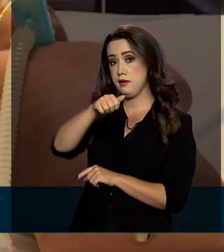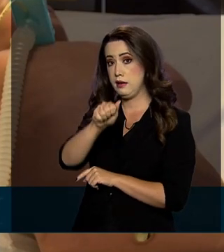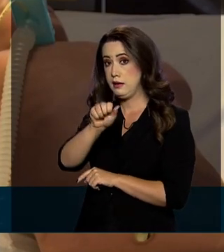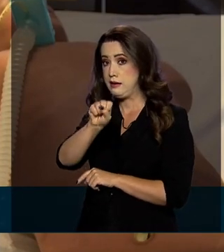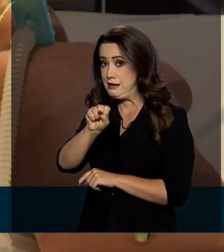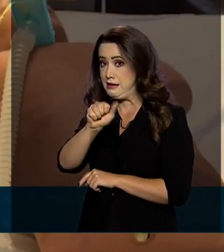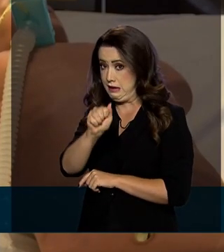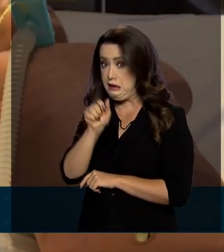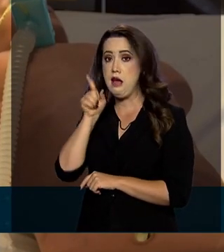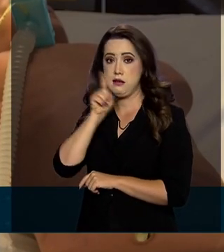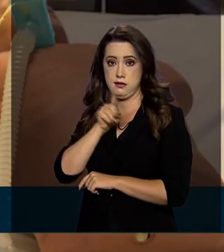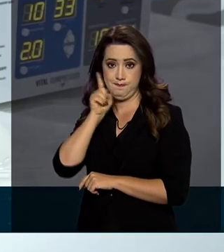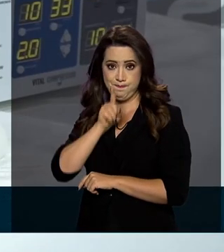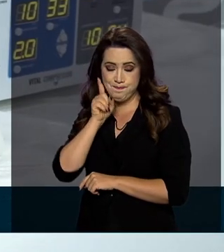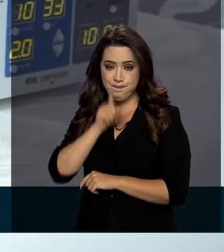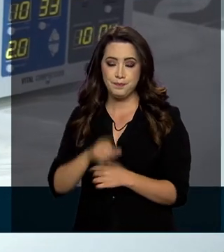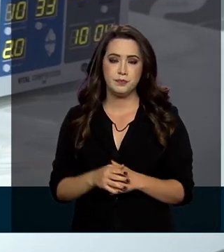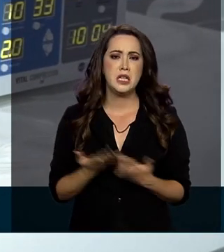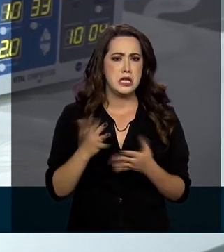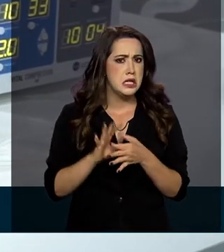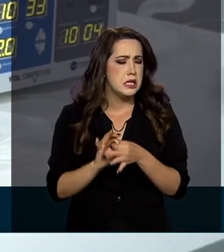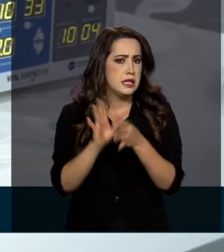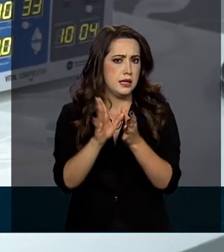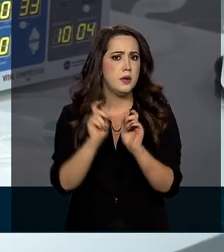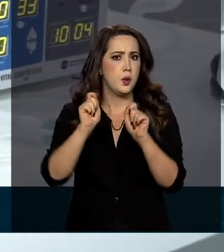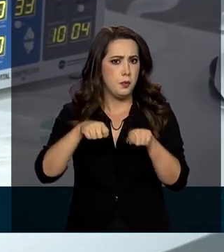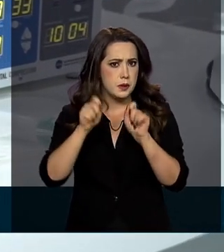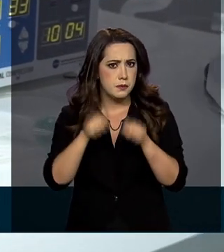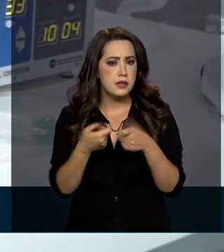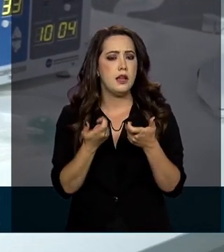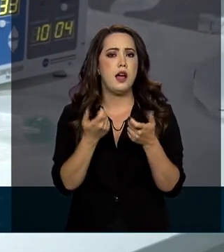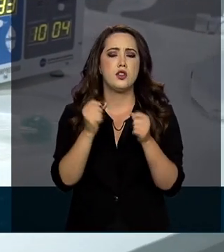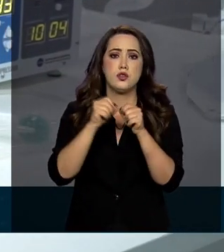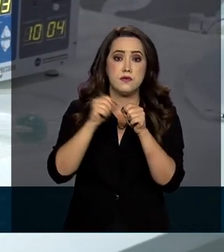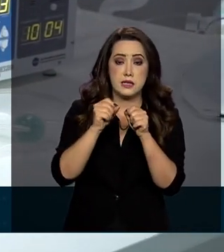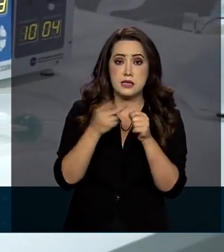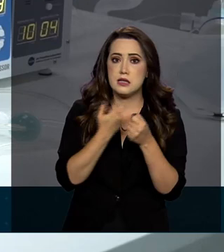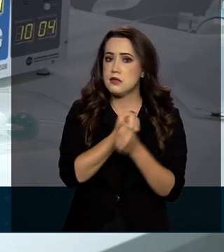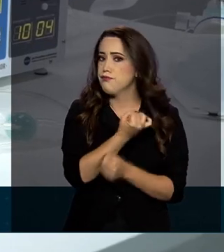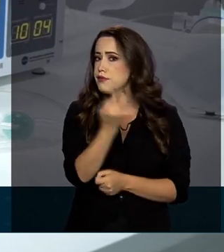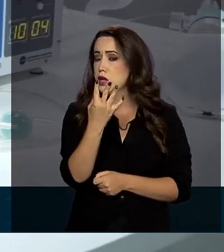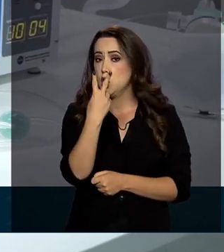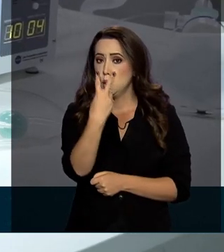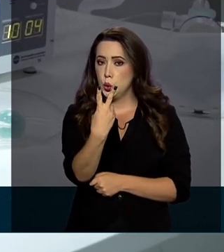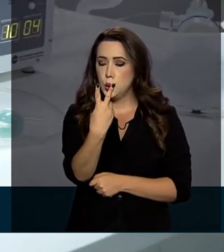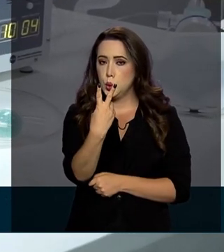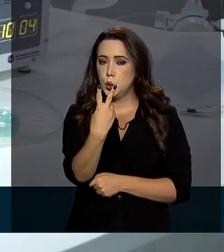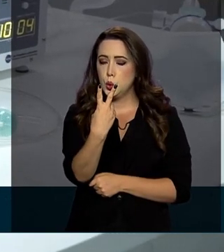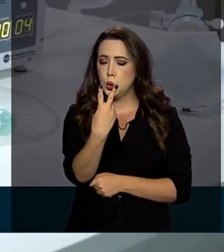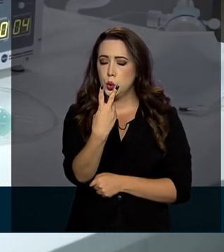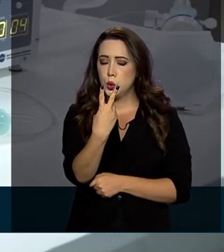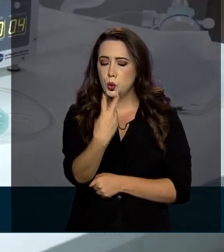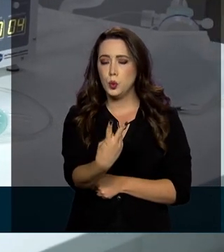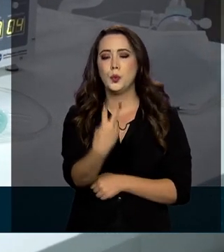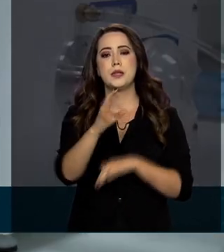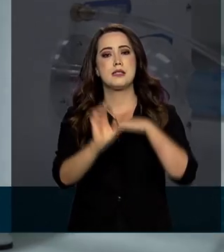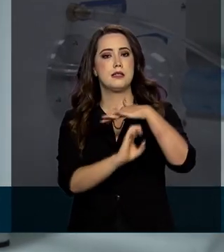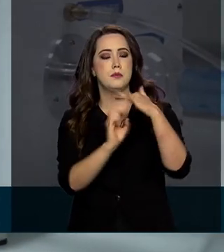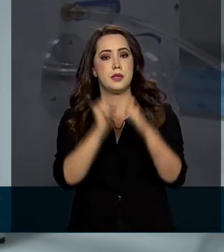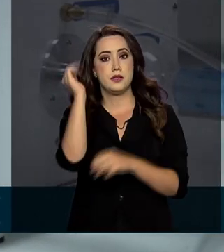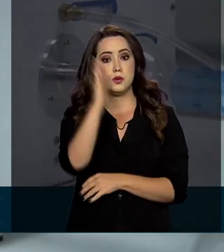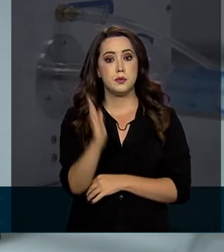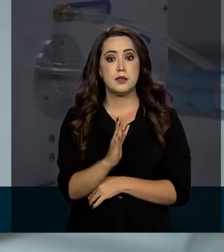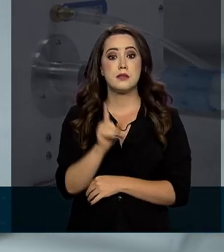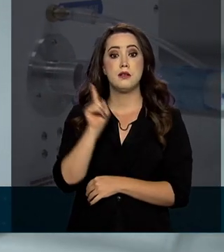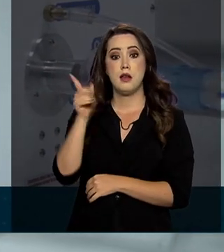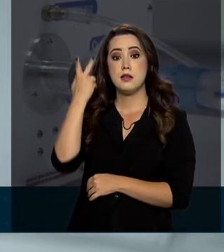Estados Unidos, a NASA, que liberou a patente do equipamento para duas empresas brasileiras, a Rousser de